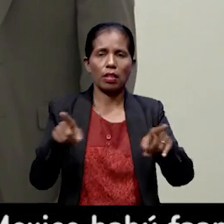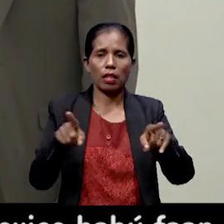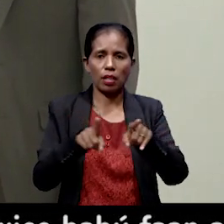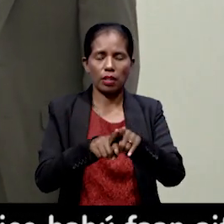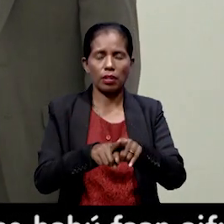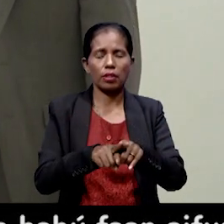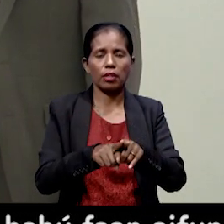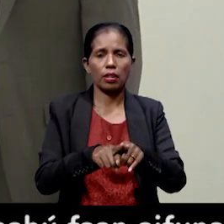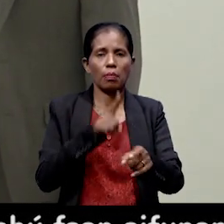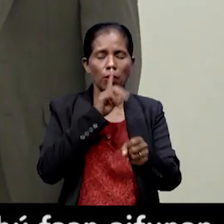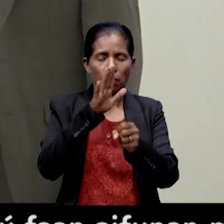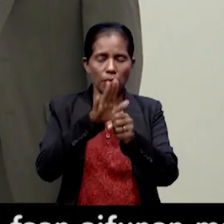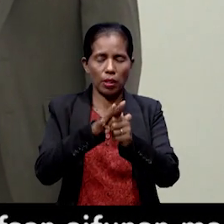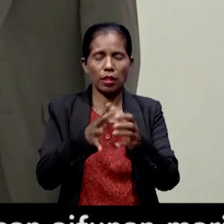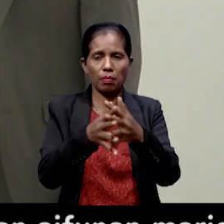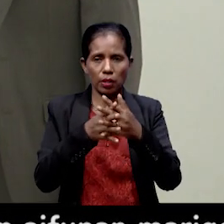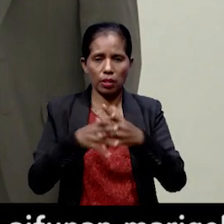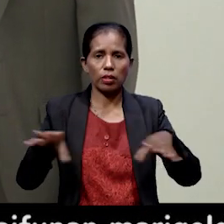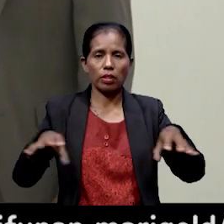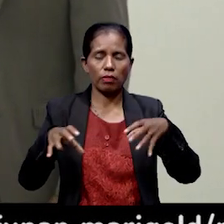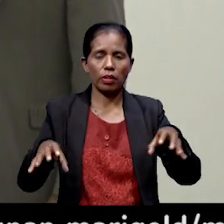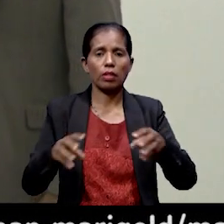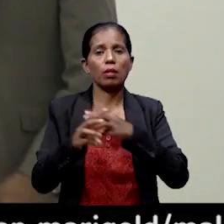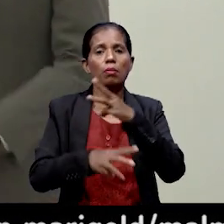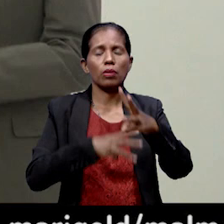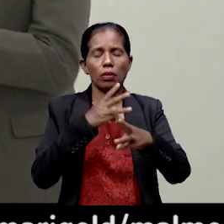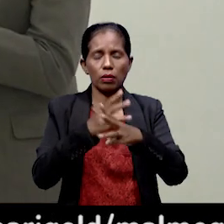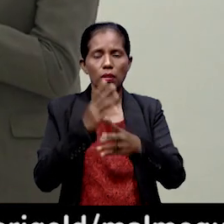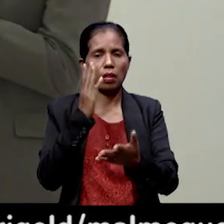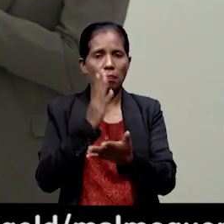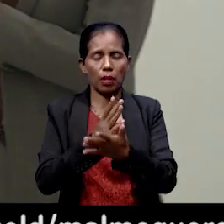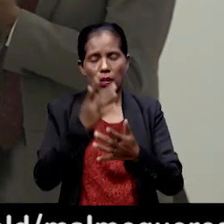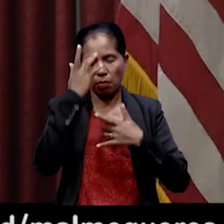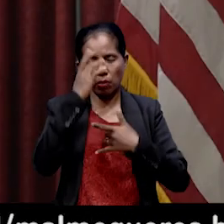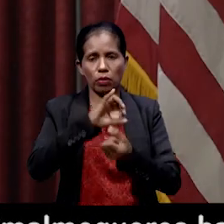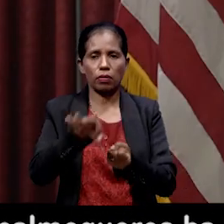Estados Unidos nian ba serviço e a nível mundial hodi hakotu pandemia.